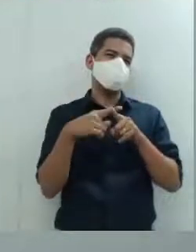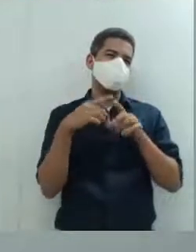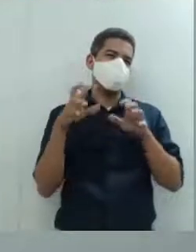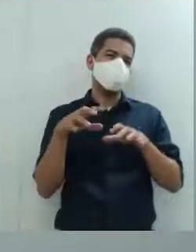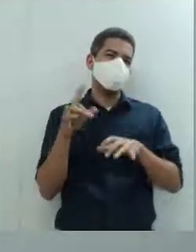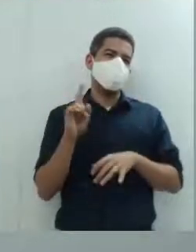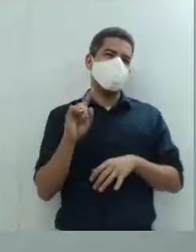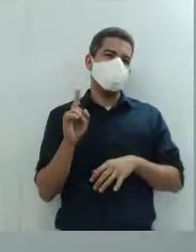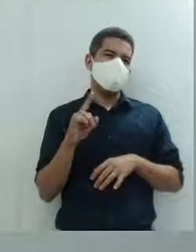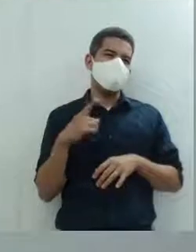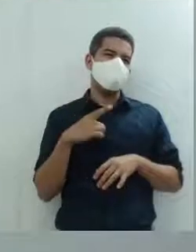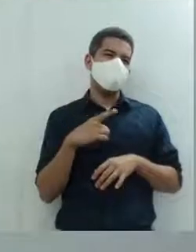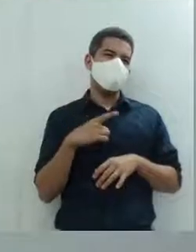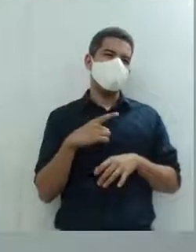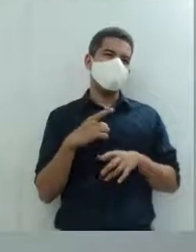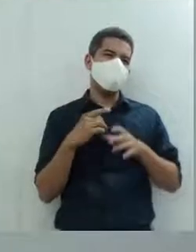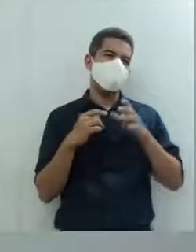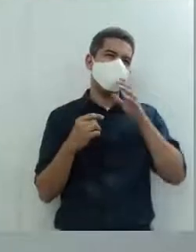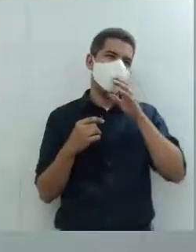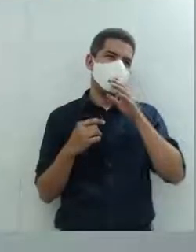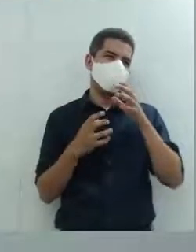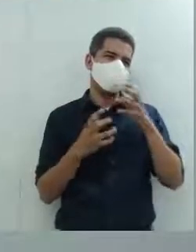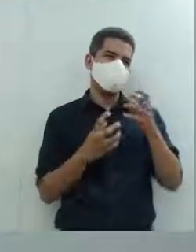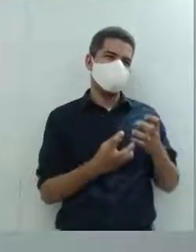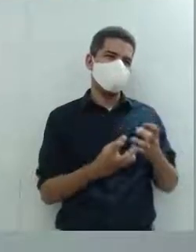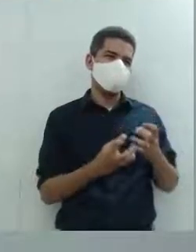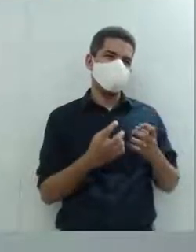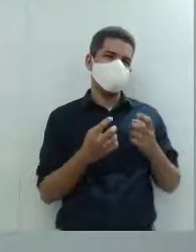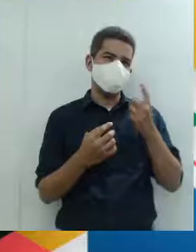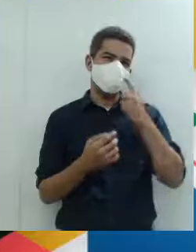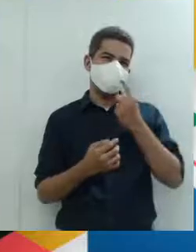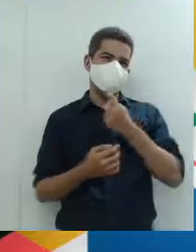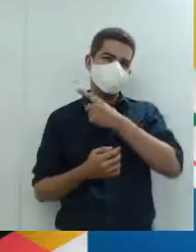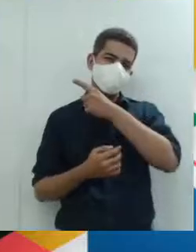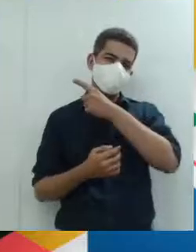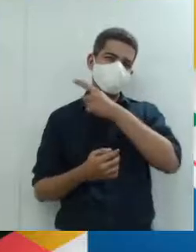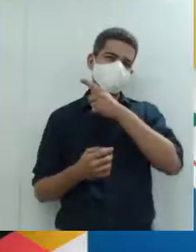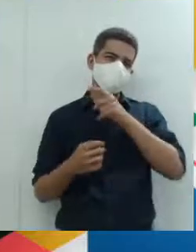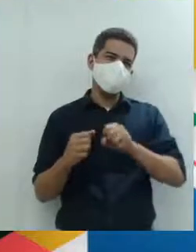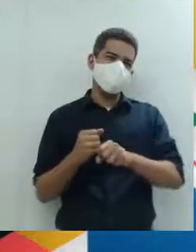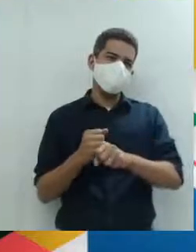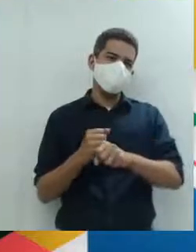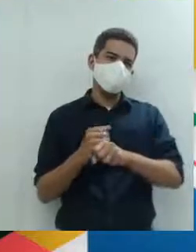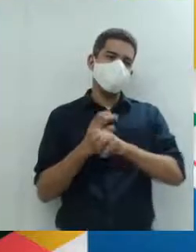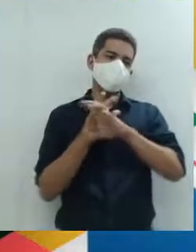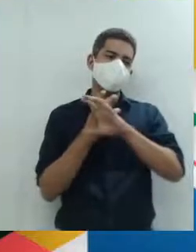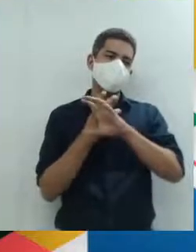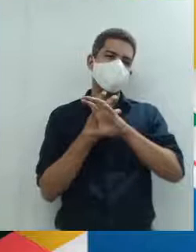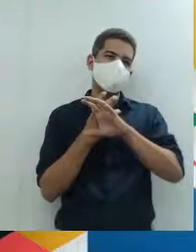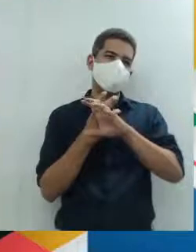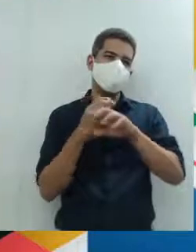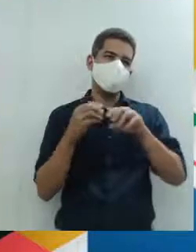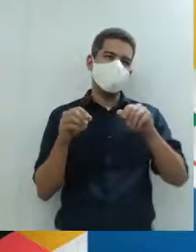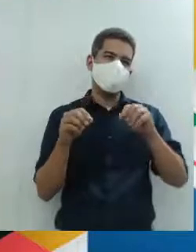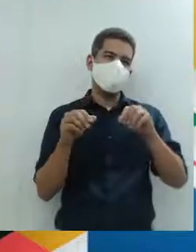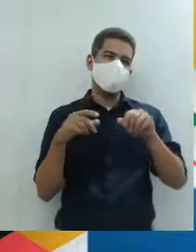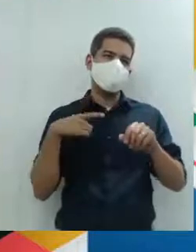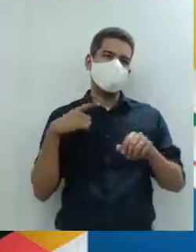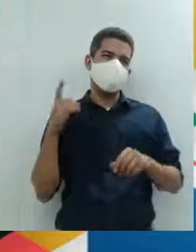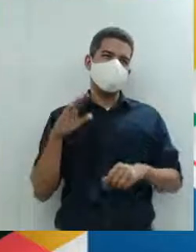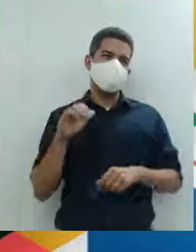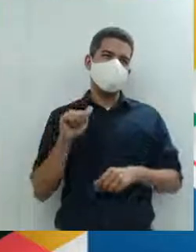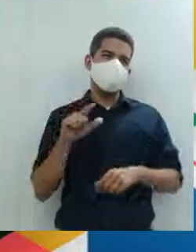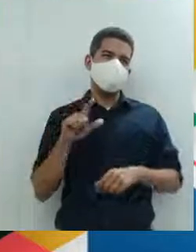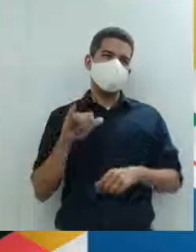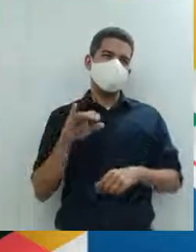não chove, eu vou formar regiões secas. Perceba aqui, os maiores desertos do mundo, olha. Deserto da Califórnia tem uma corrente fria